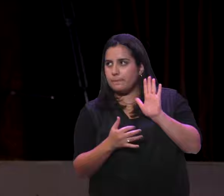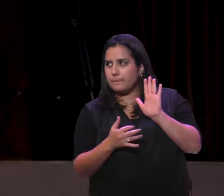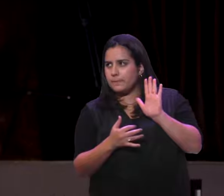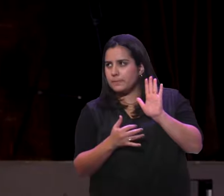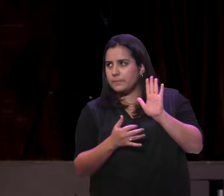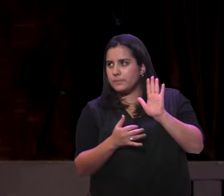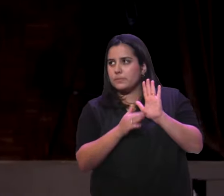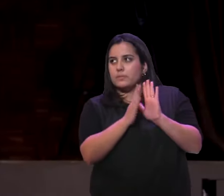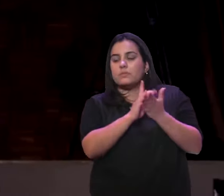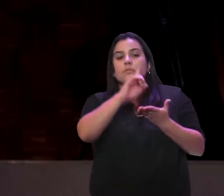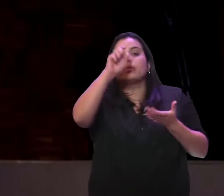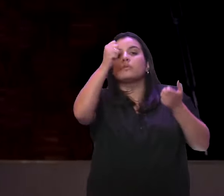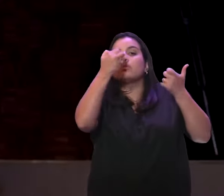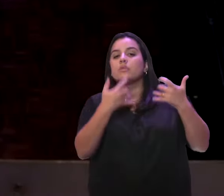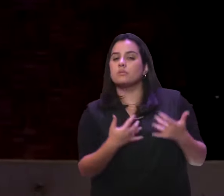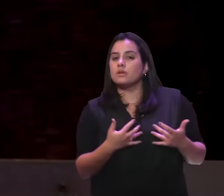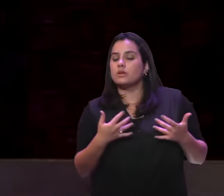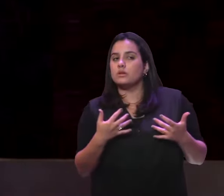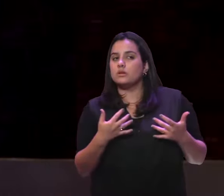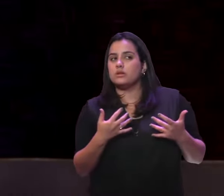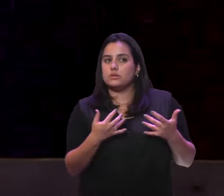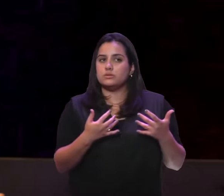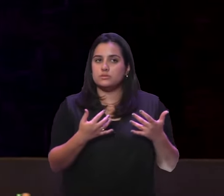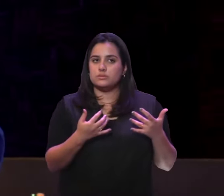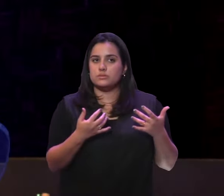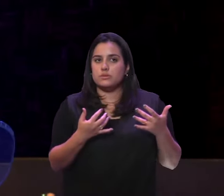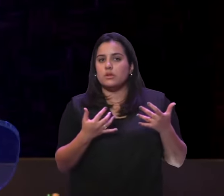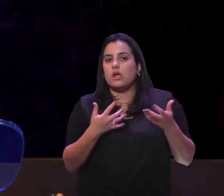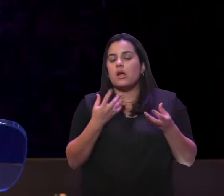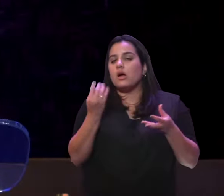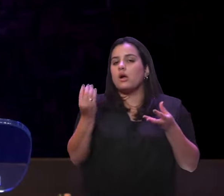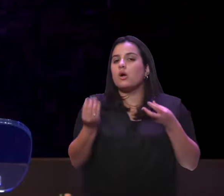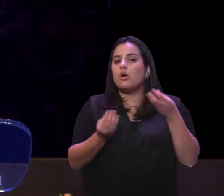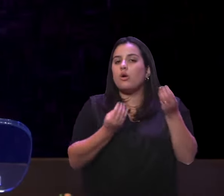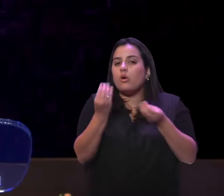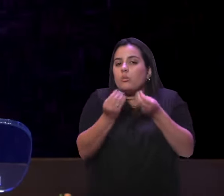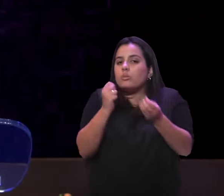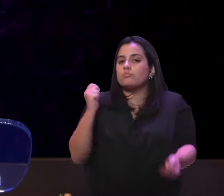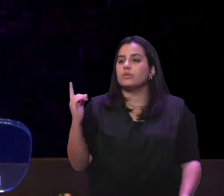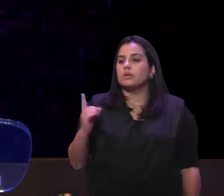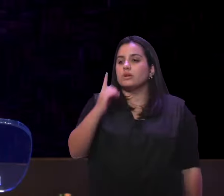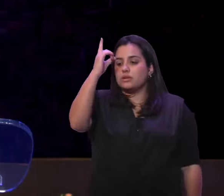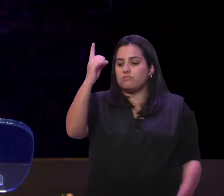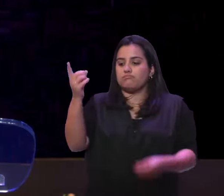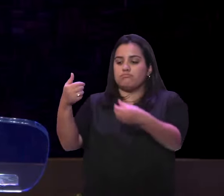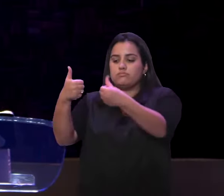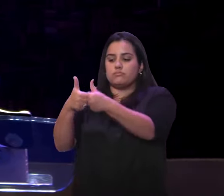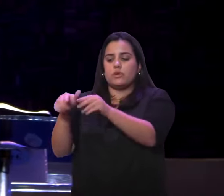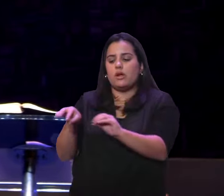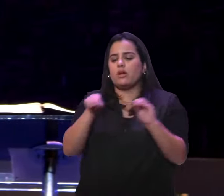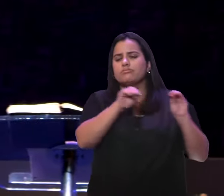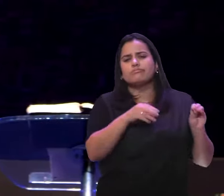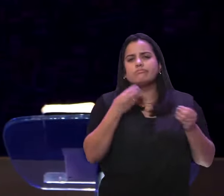começa a contar a história de como Davi começou a trazer a arca para Jerusalém. E ali nós vemos que Davi